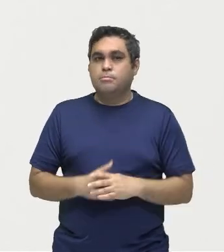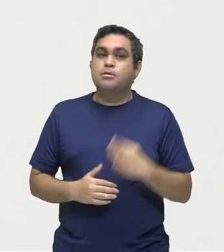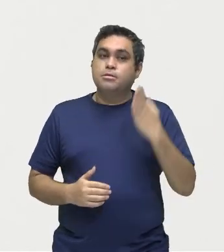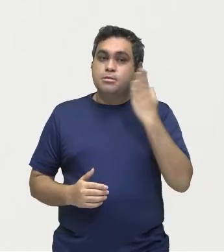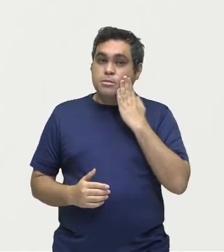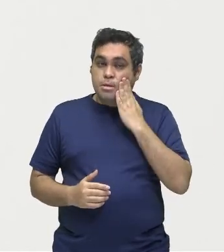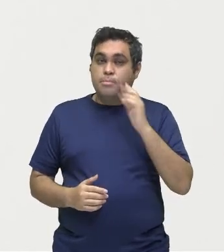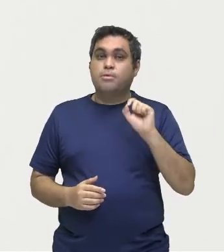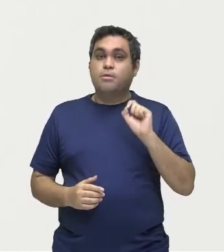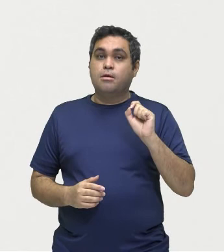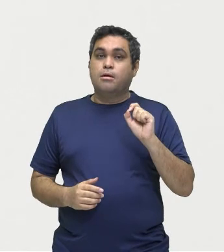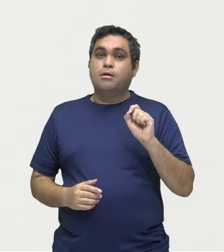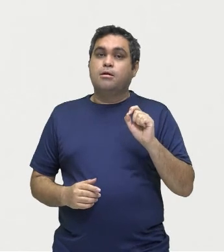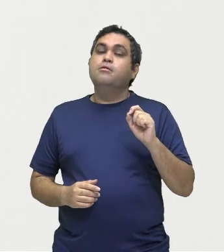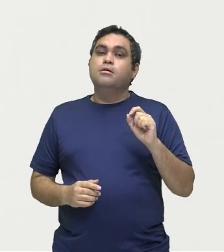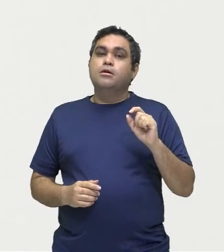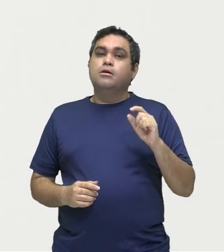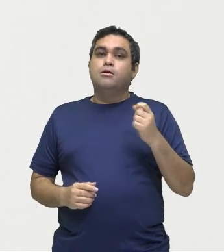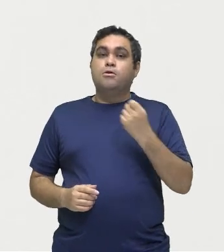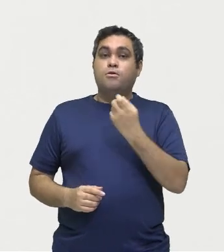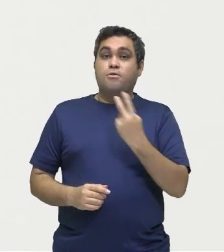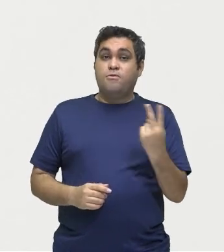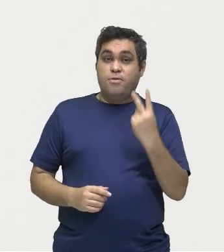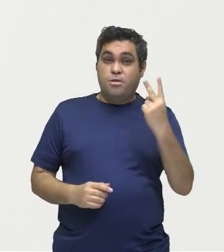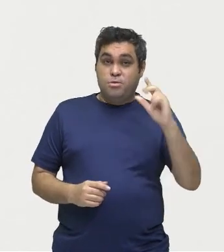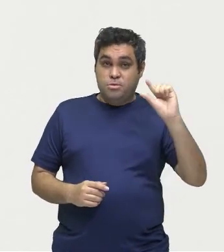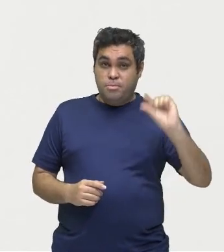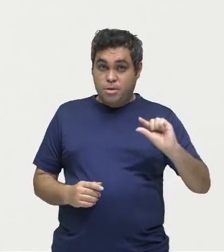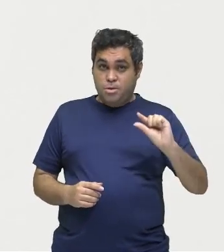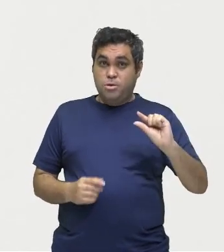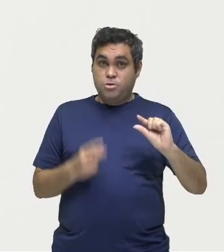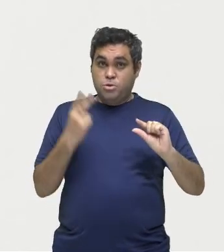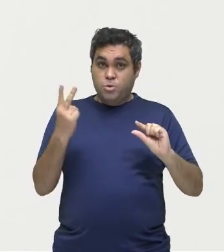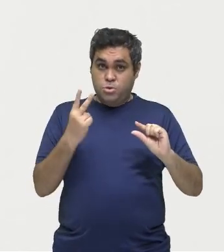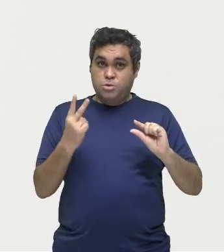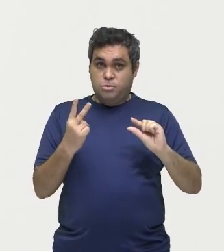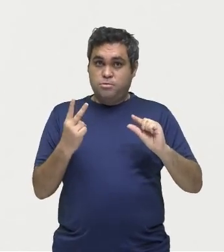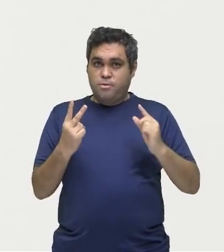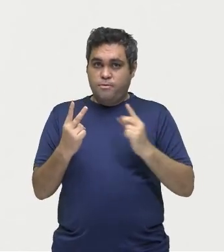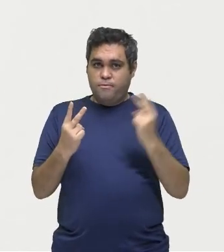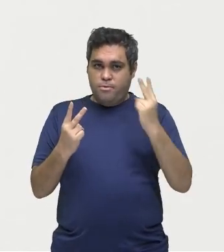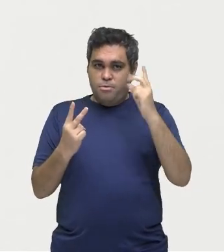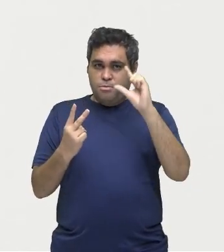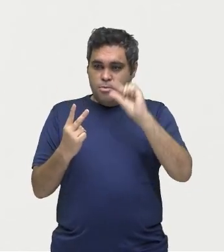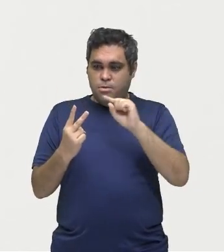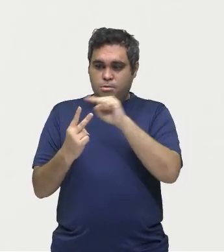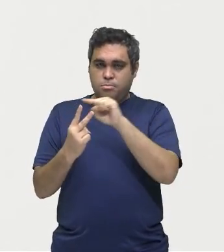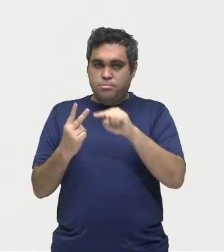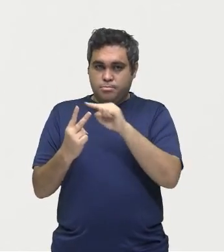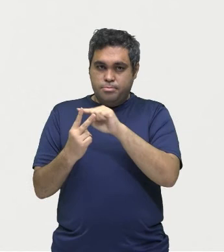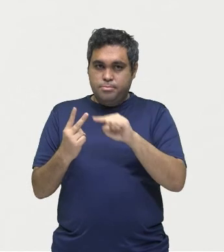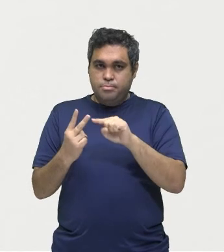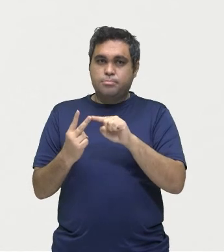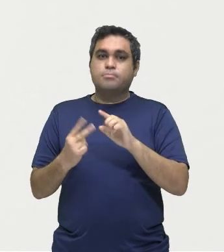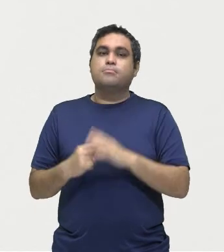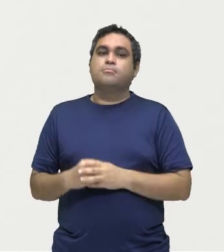menores lados, vamos considerar aqui os dois menores lados, certo? De acordo com as